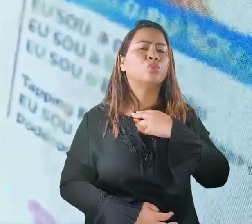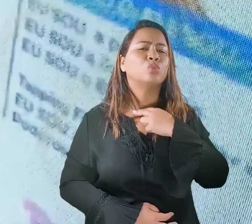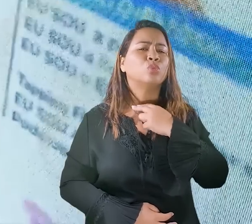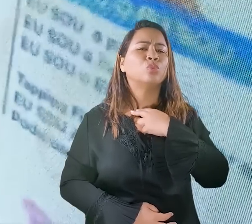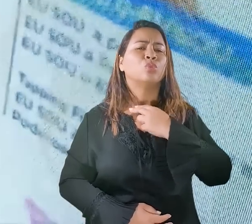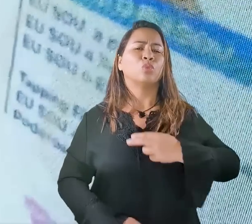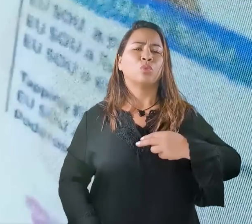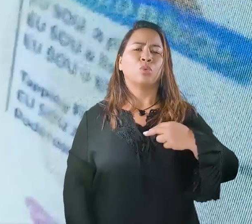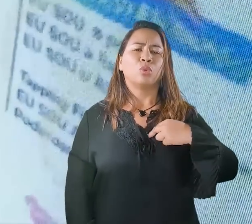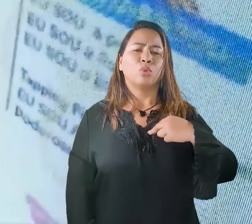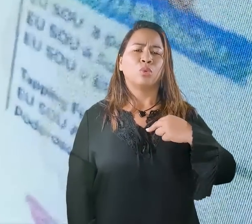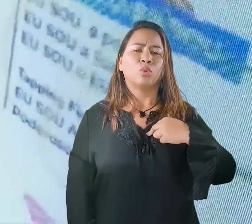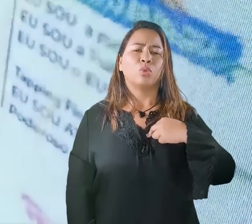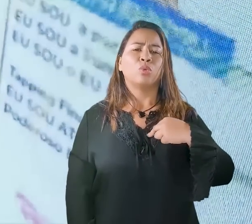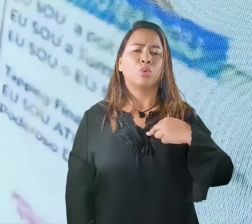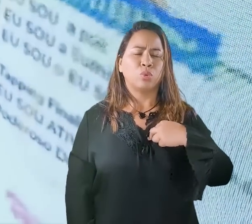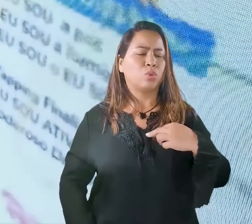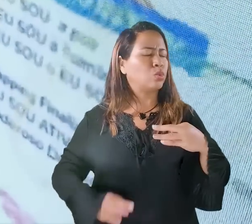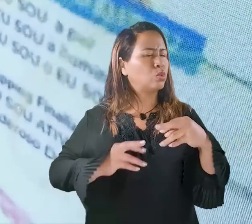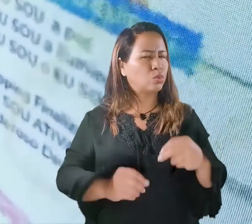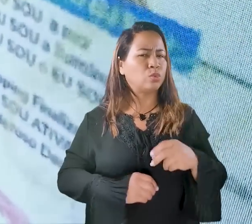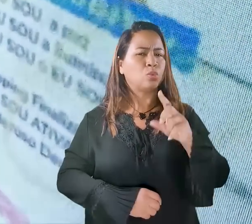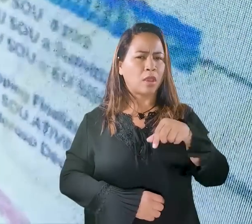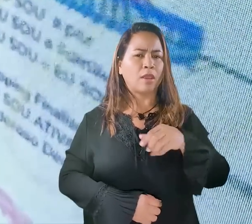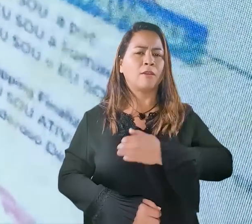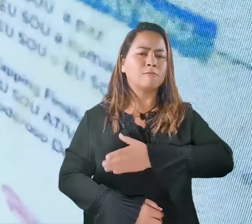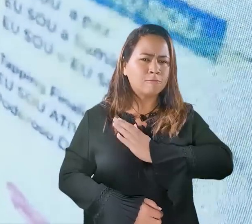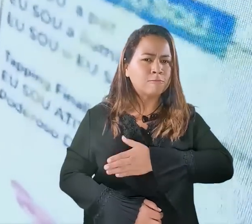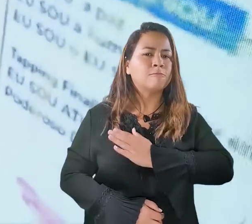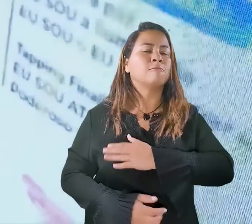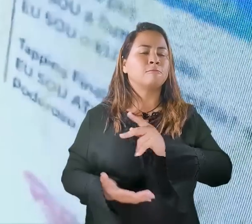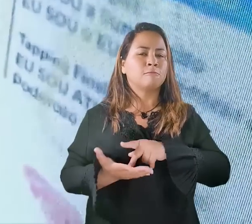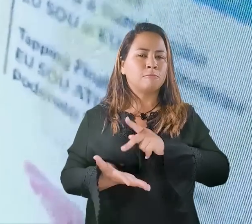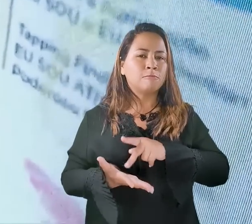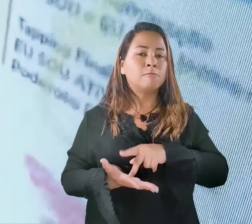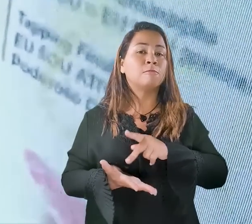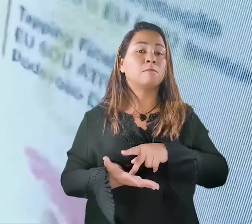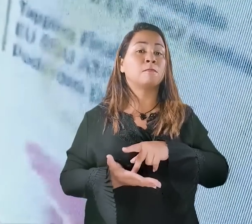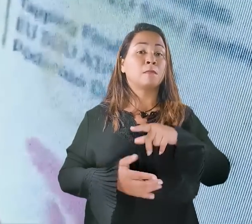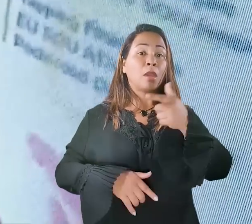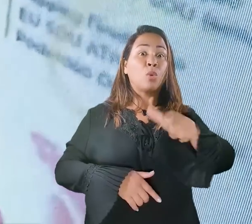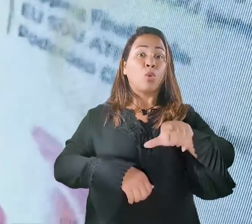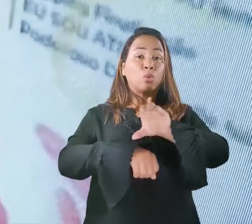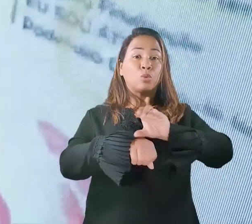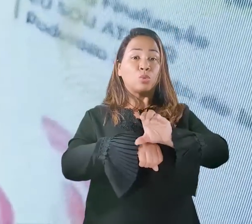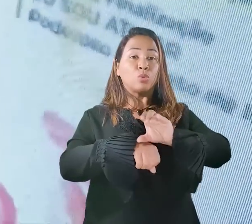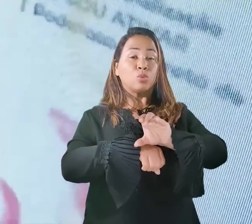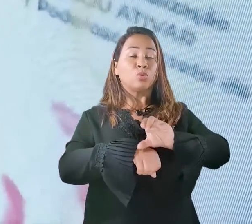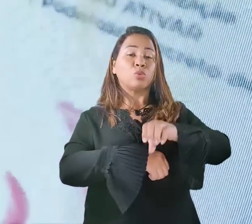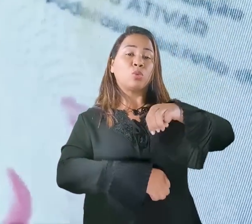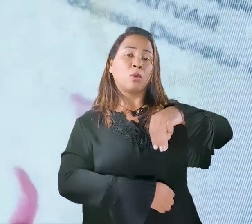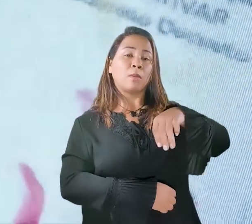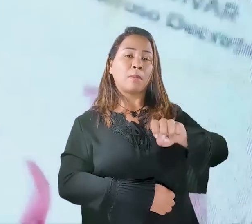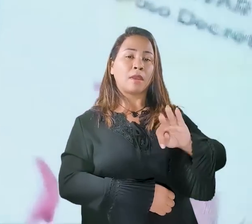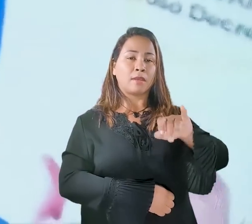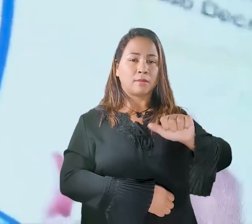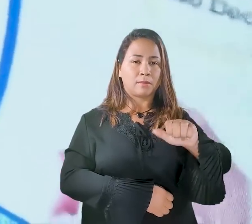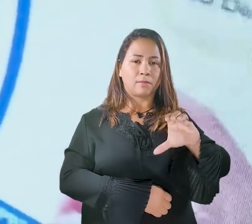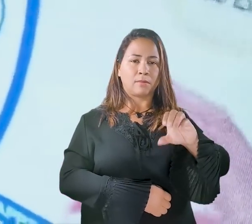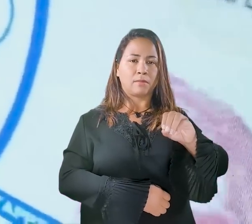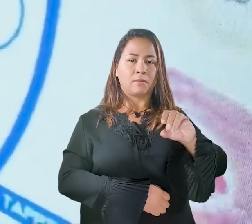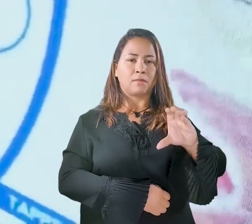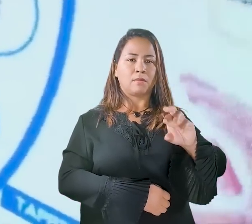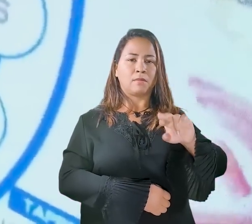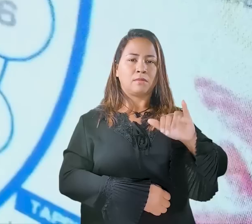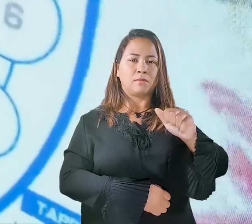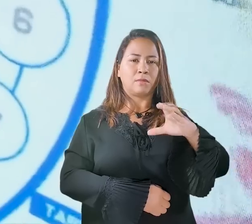coração, que na verdade não é o chakra do coração, é o coração mesmo, tá? No metacocriação a gente faz com o coração, e aqui é